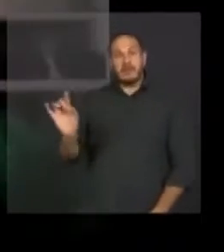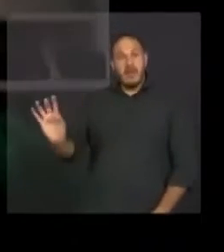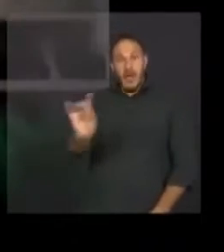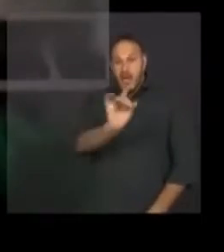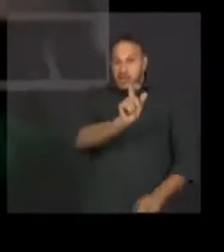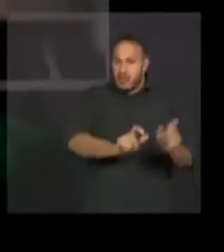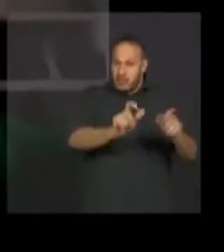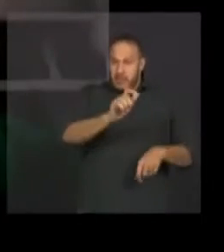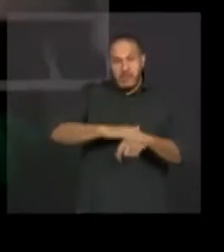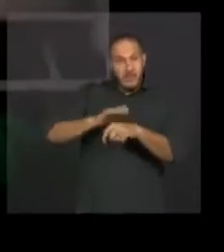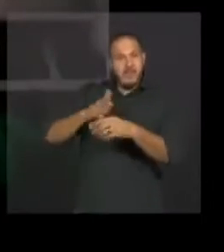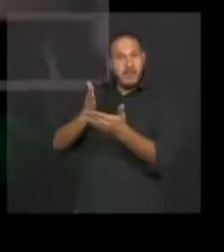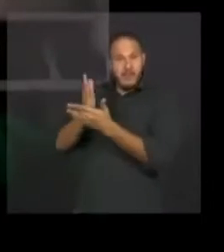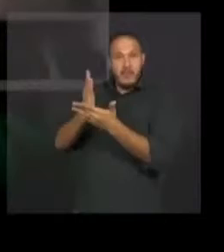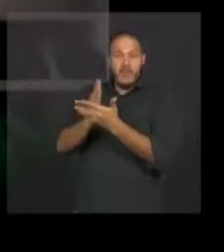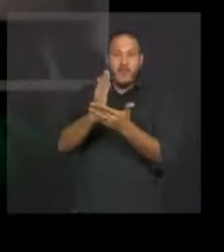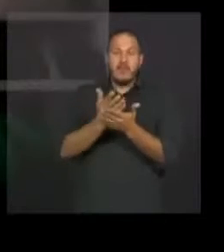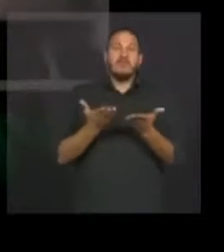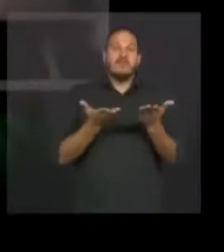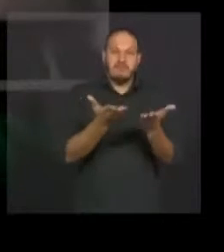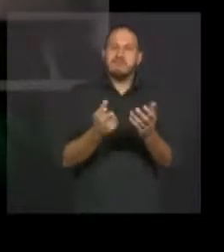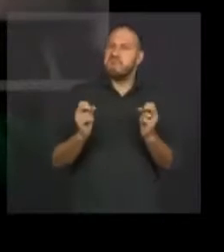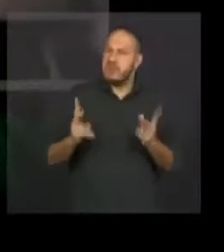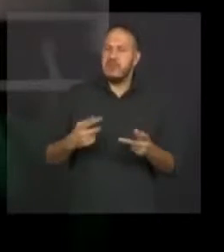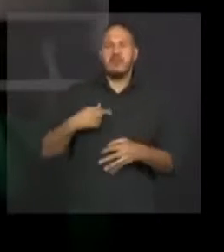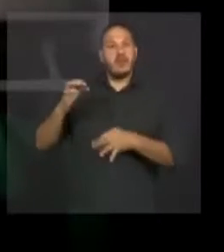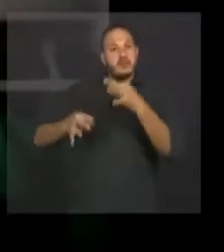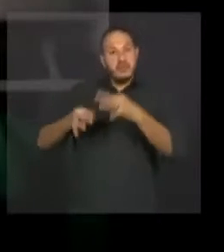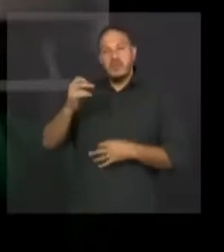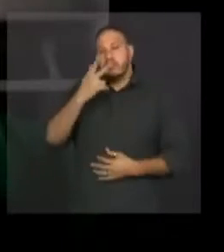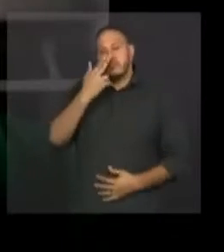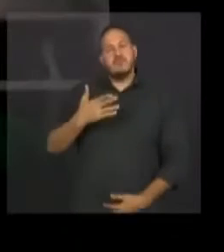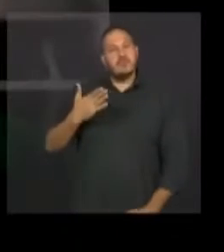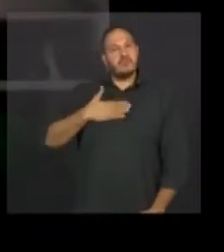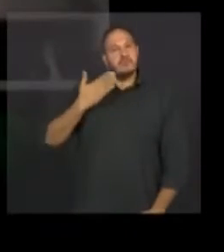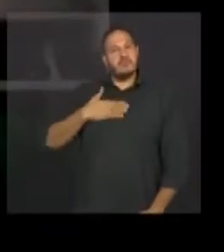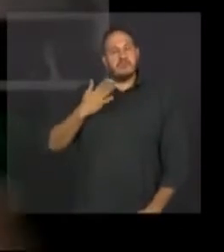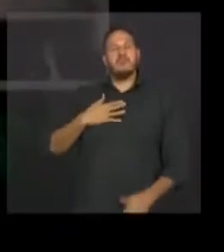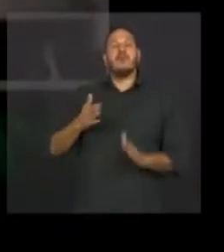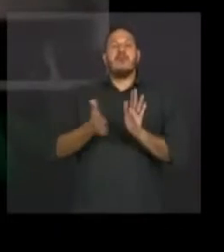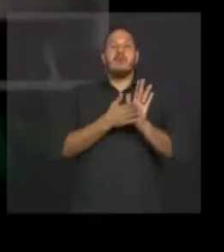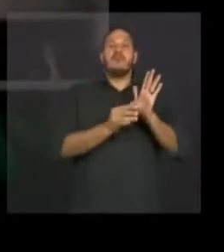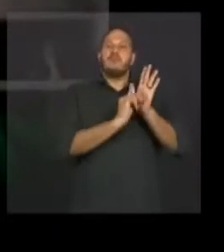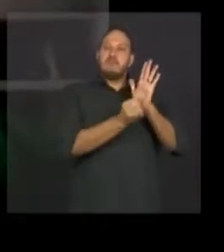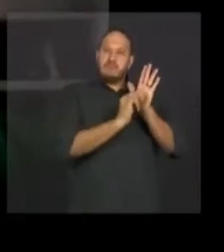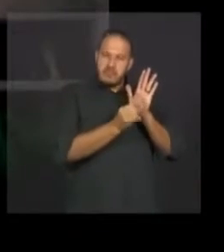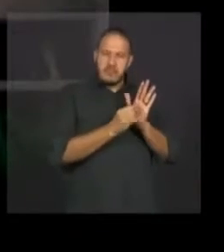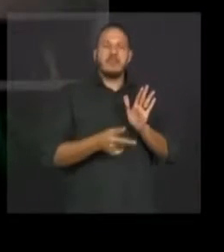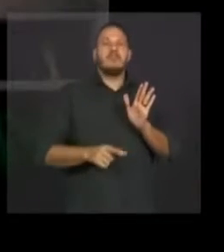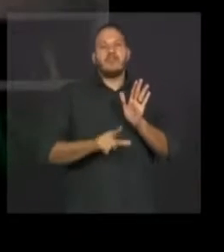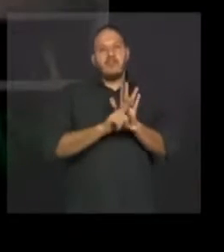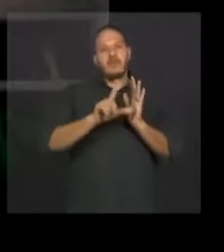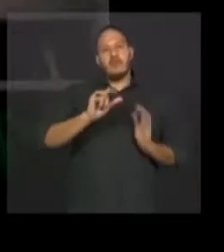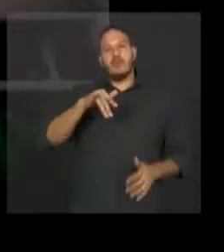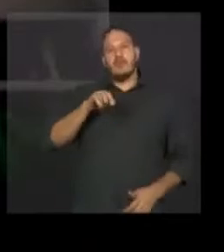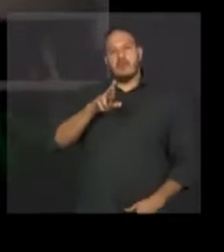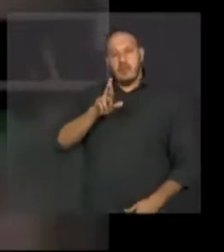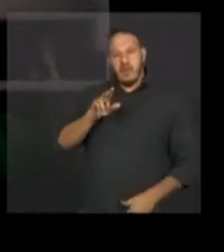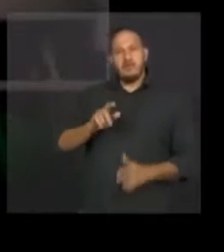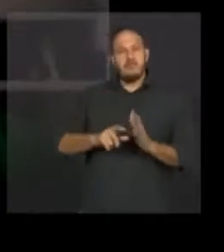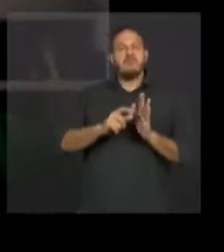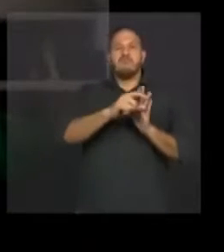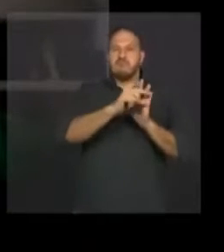atividade aprovada e oferecida. Pois bem, a Justiça suspendeu esse edital, concedeu uma liminar a favor de